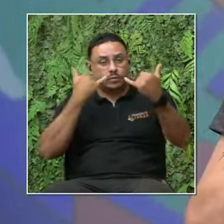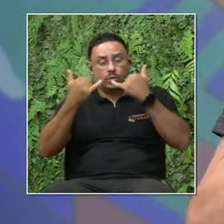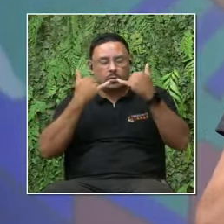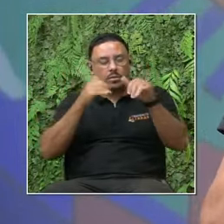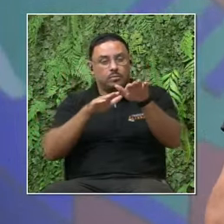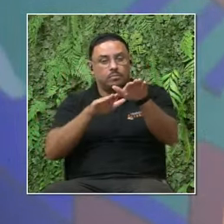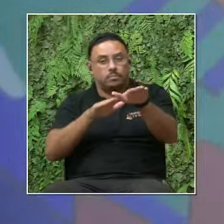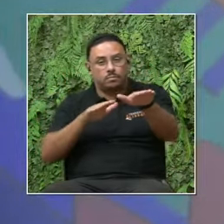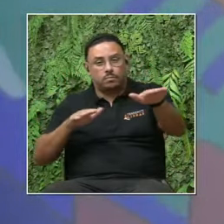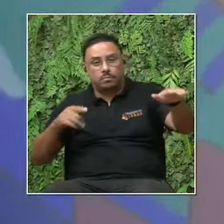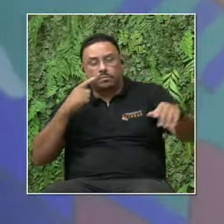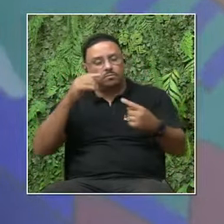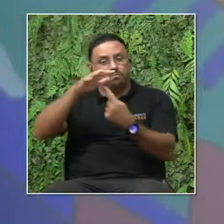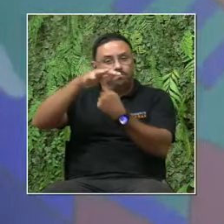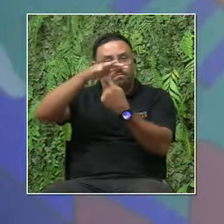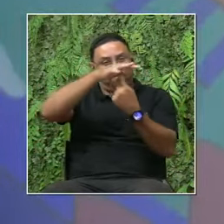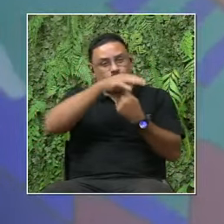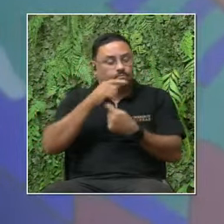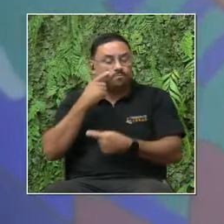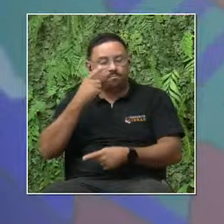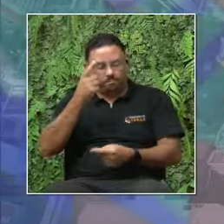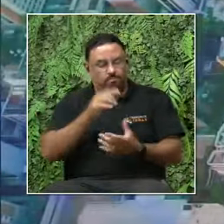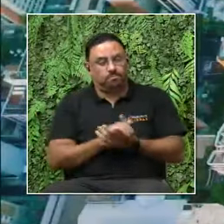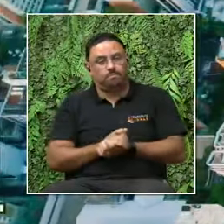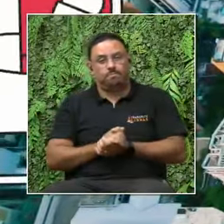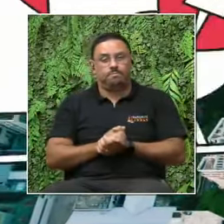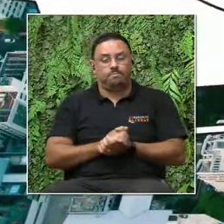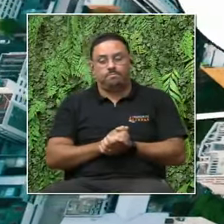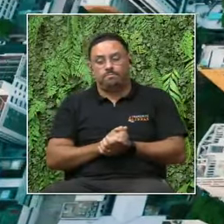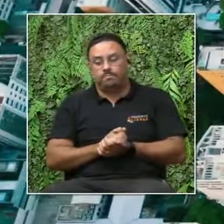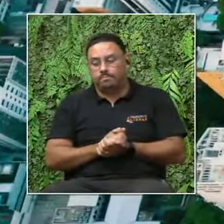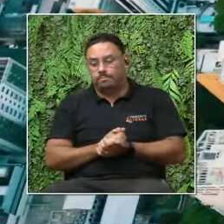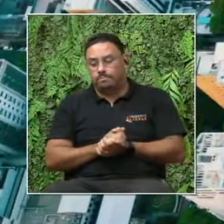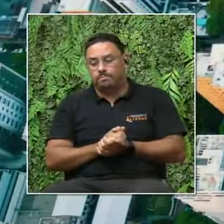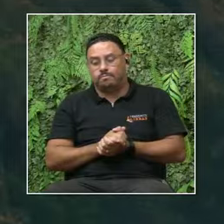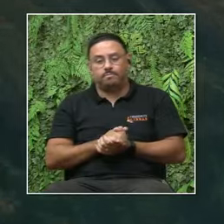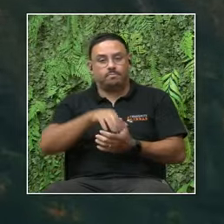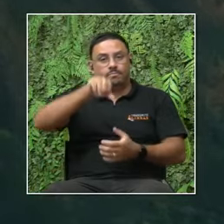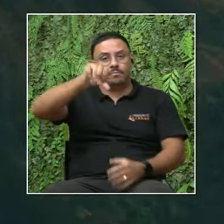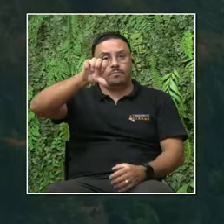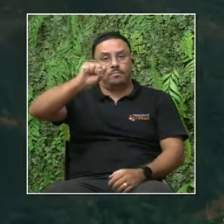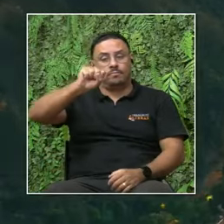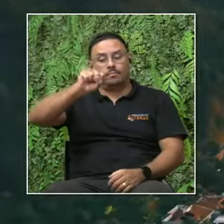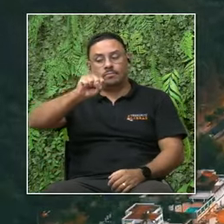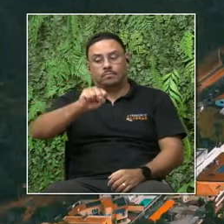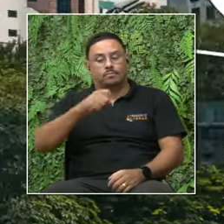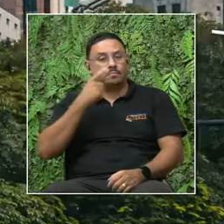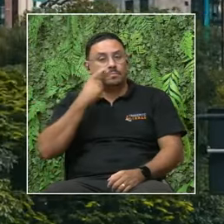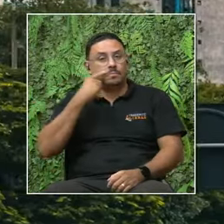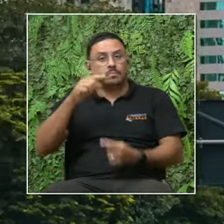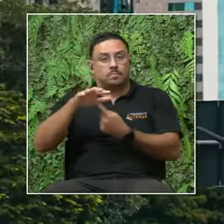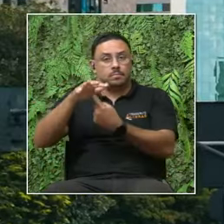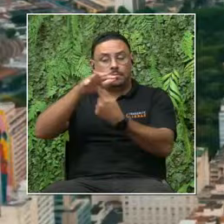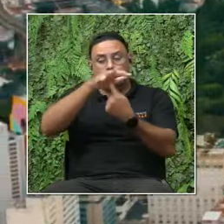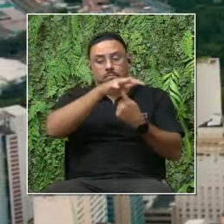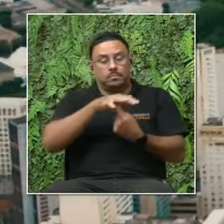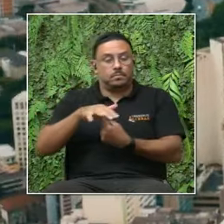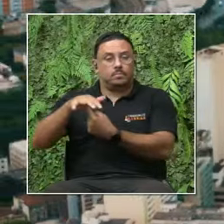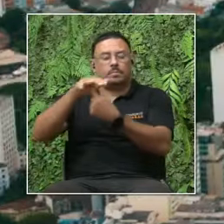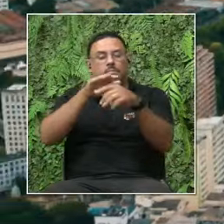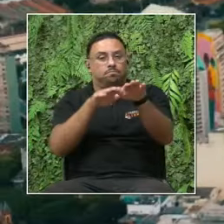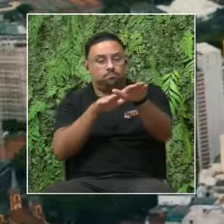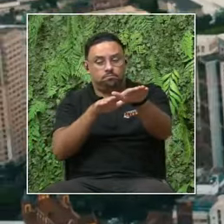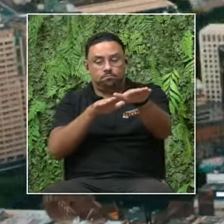tá olhando tudo de cima Fala aí 98 no ar o